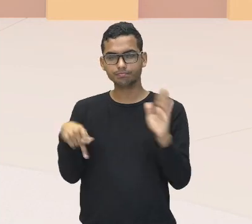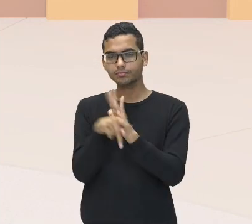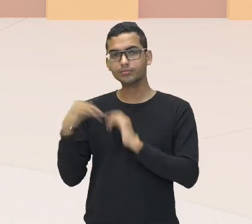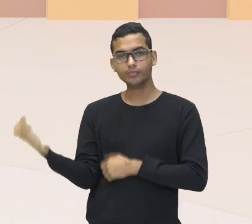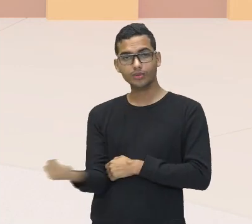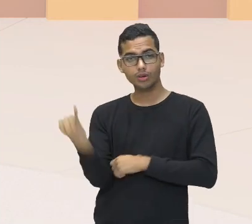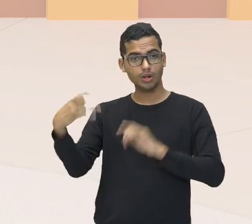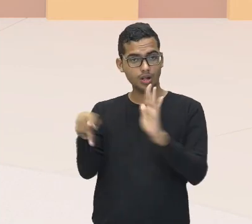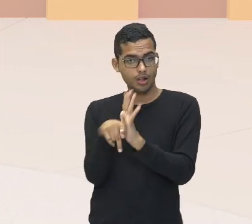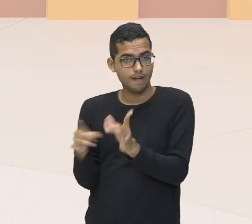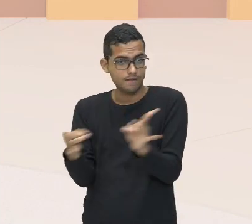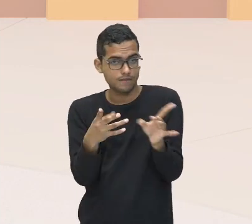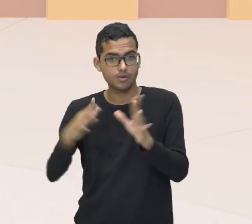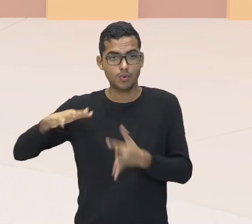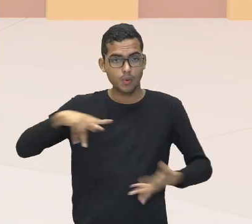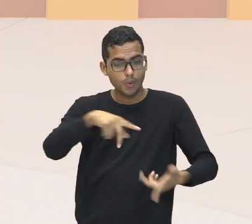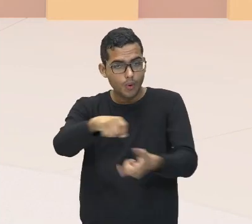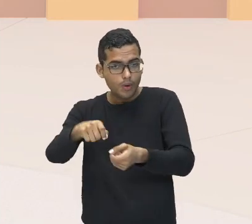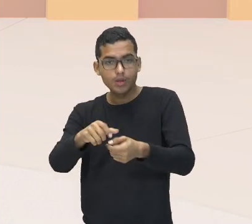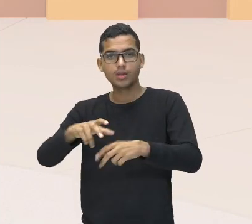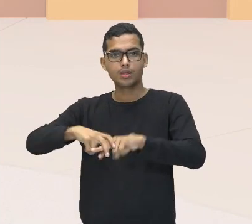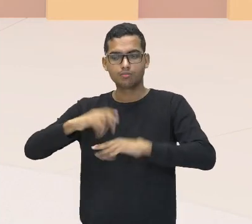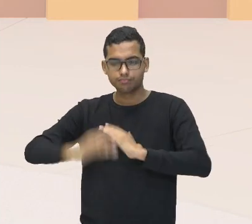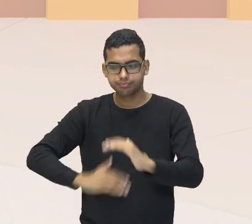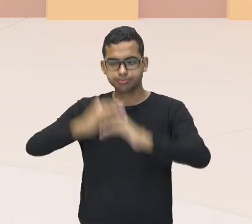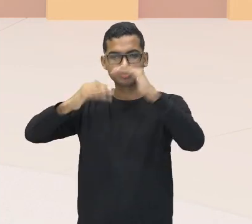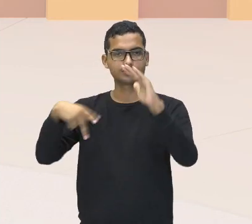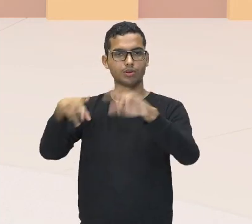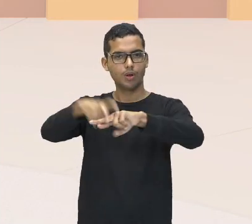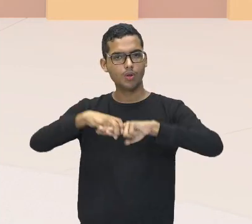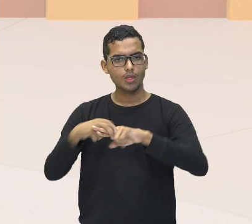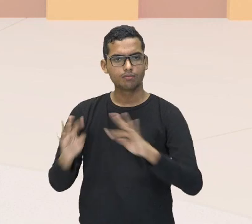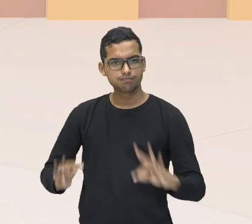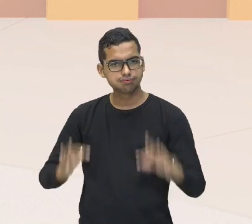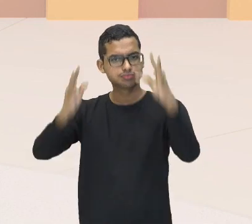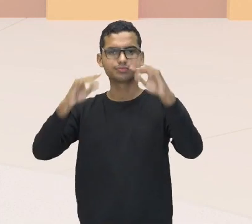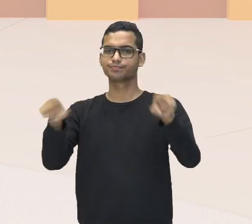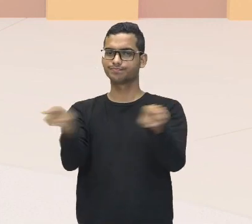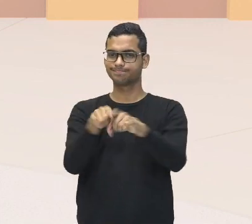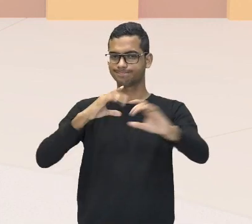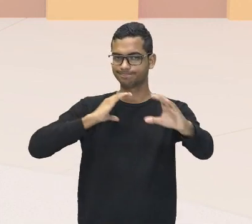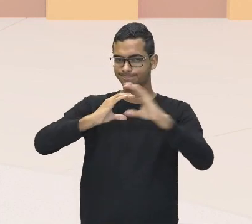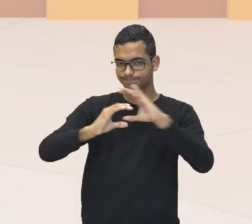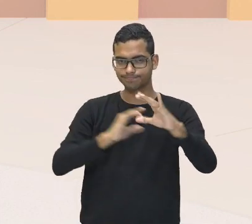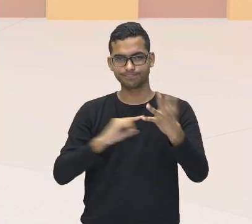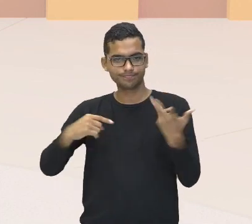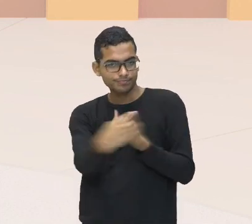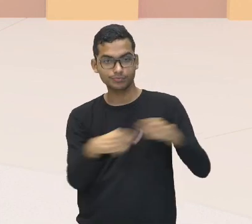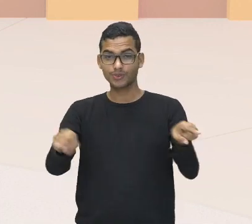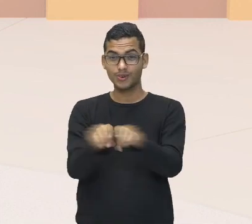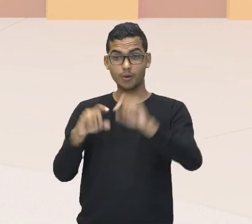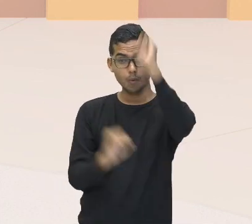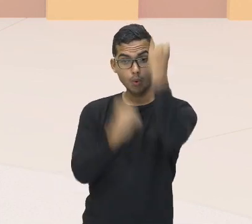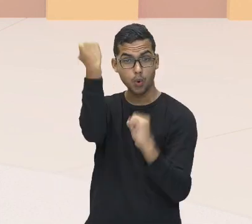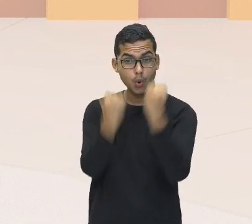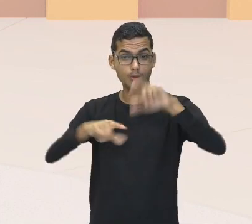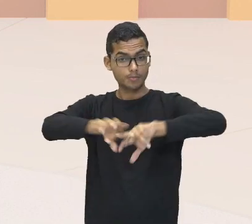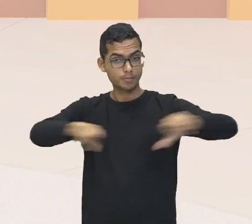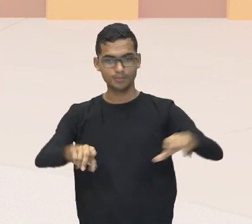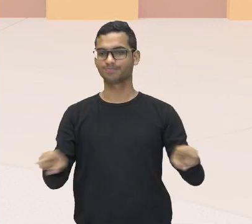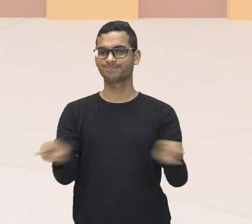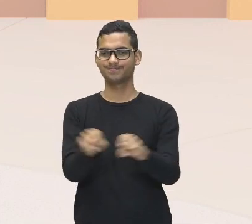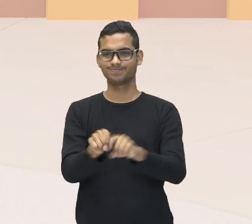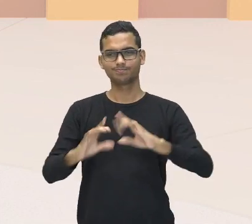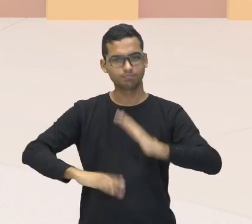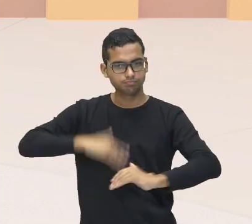mercado internacional tem crescido por conta do avanço, né, de todas as tecnologias, das comunicações, da indústria,